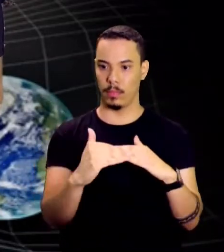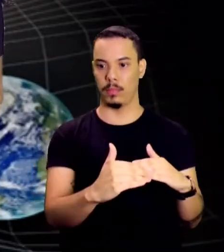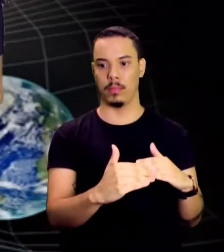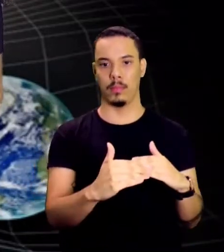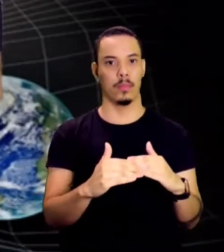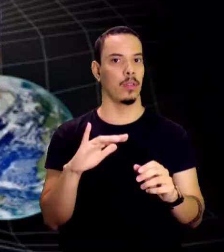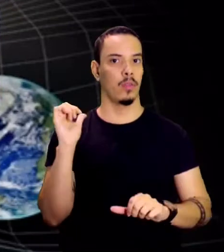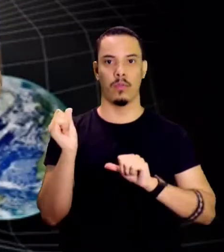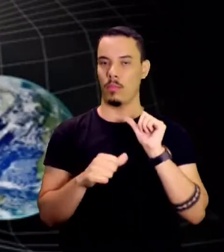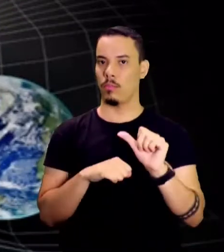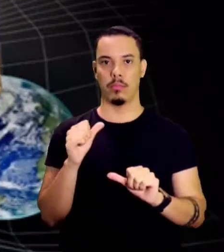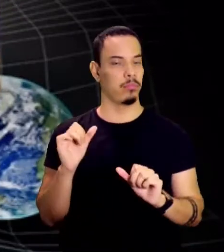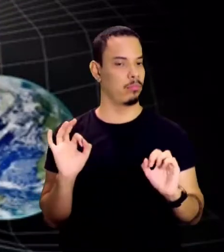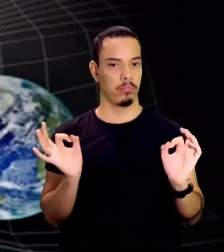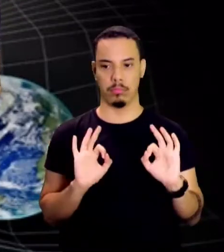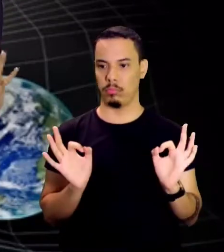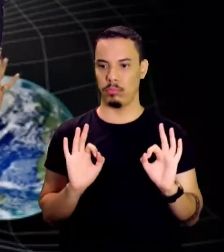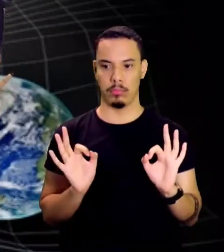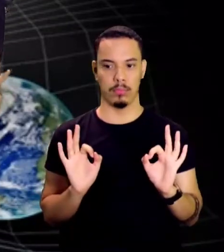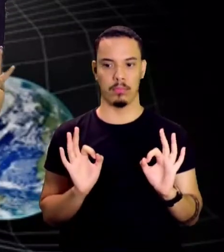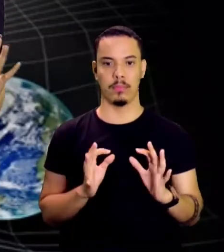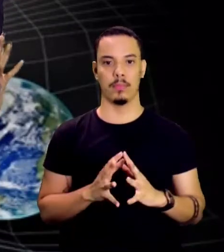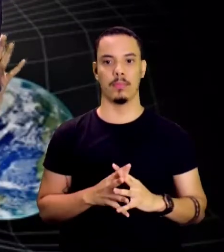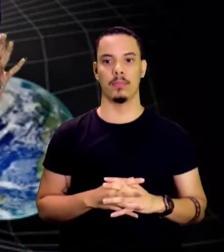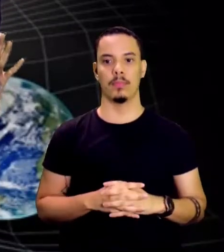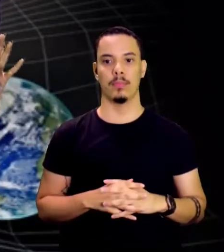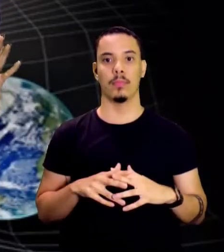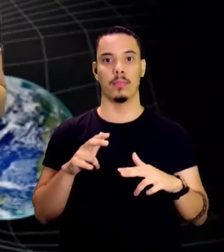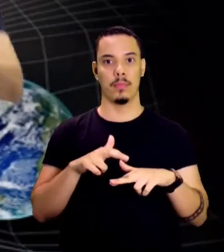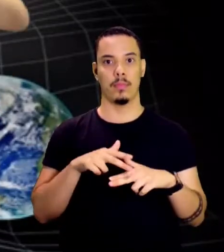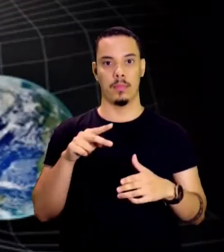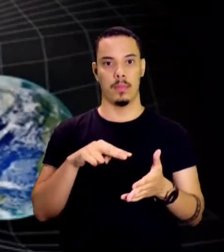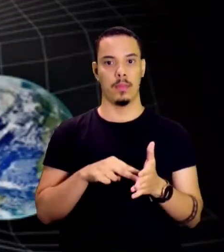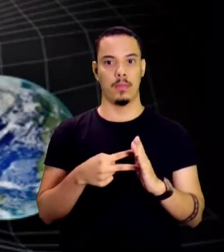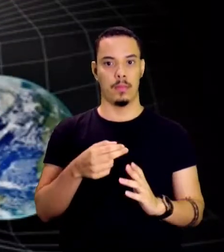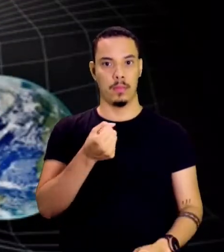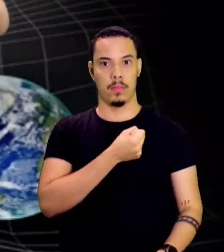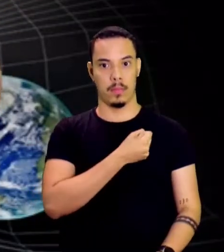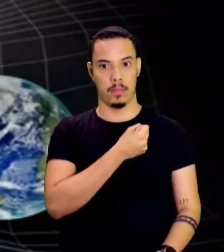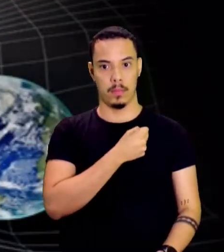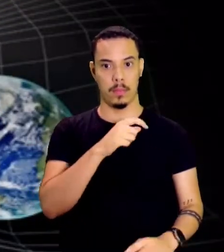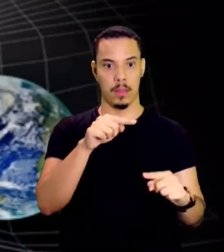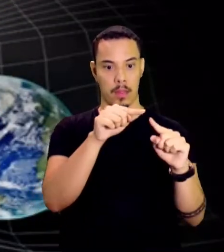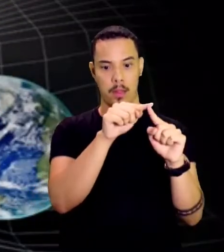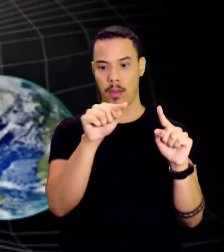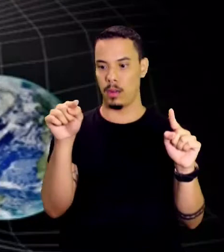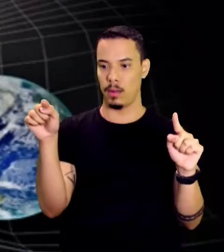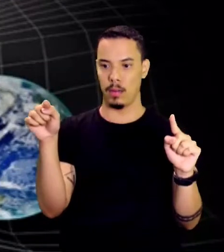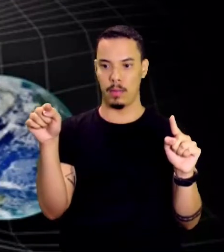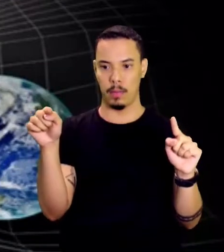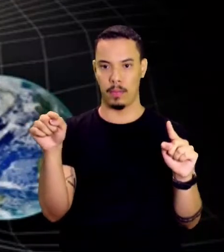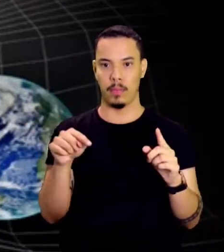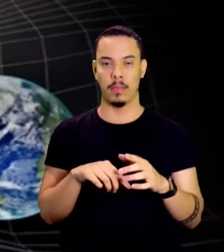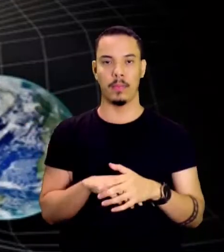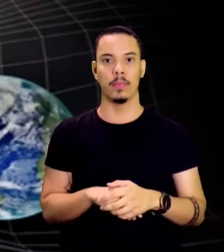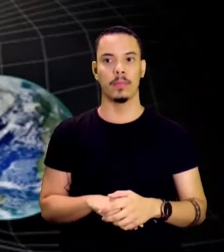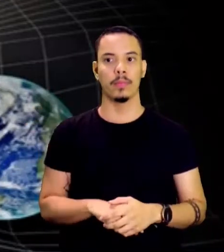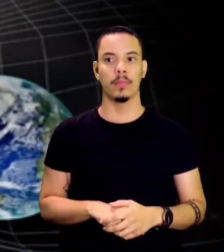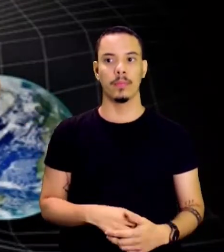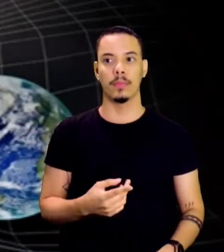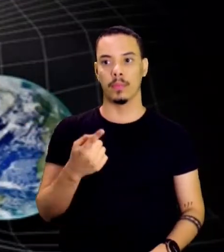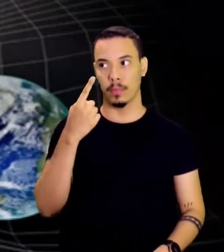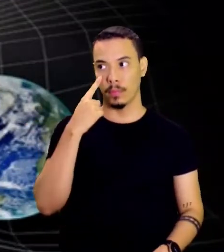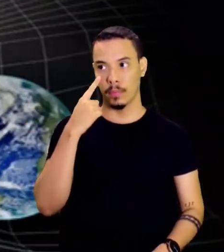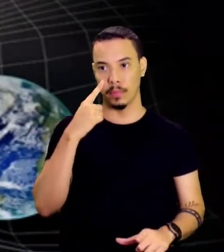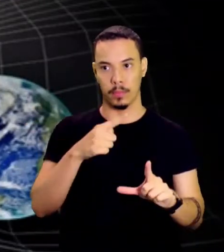tempo exatamente velocidade zero e a reta representada dessa forma Olha só se liga ele